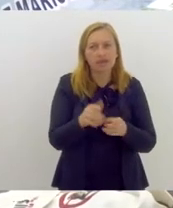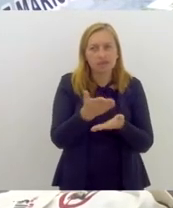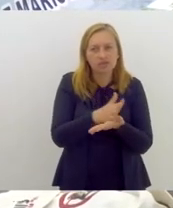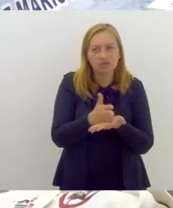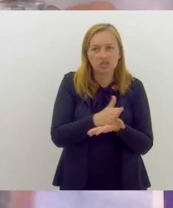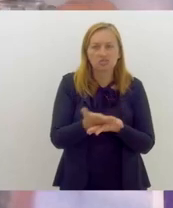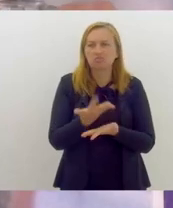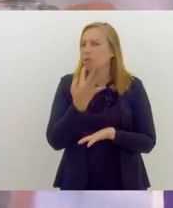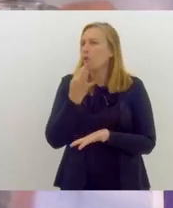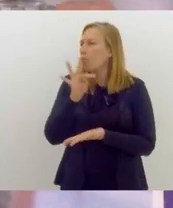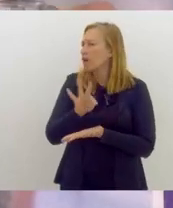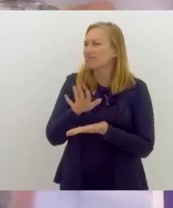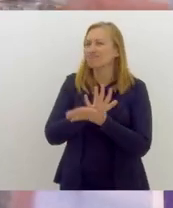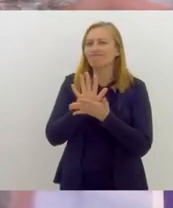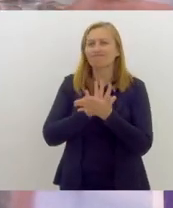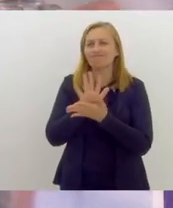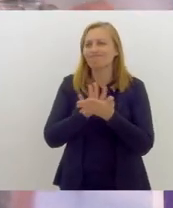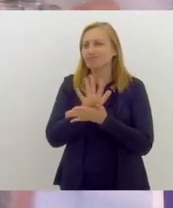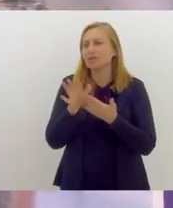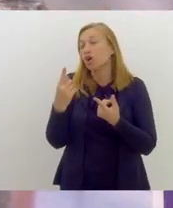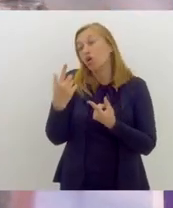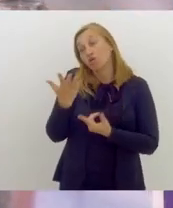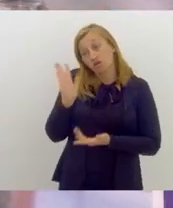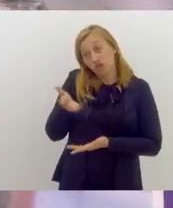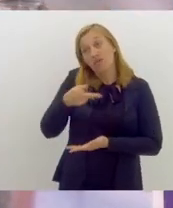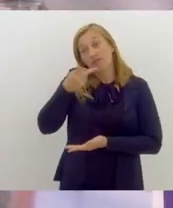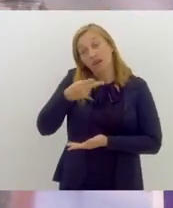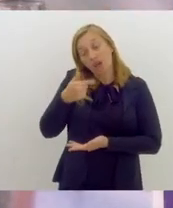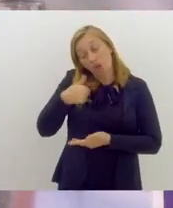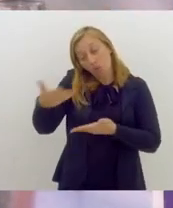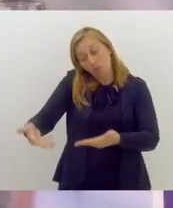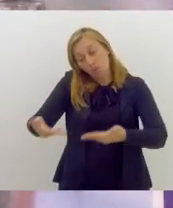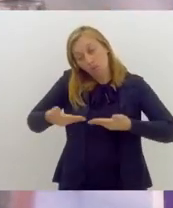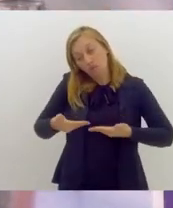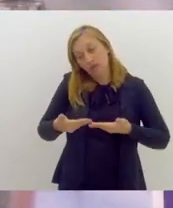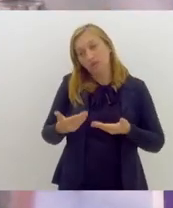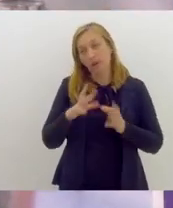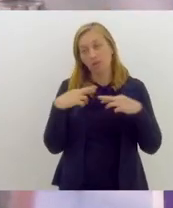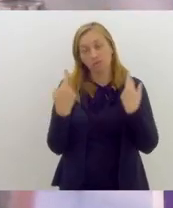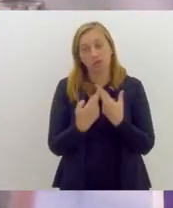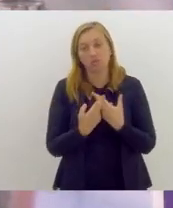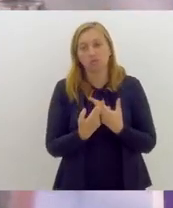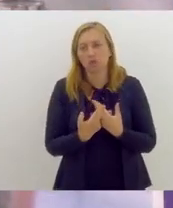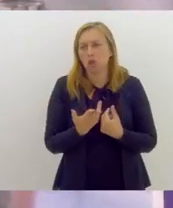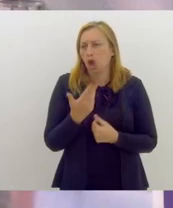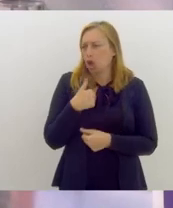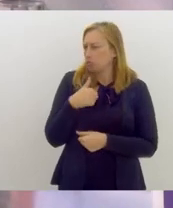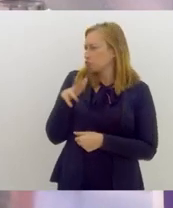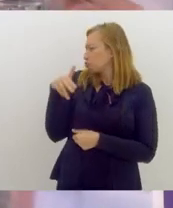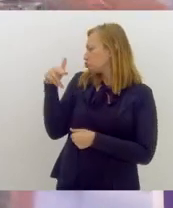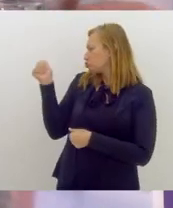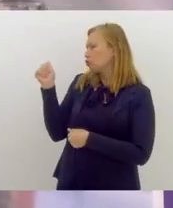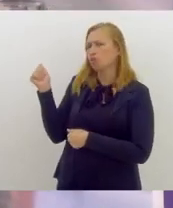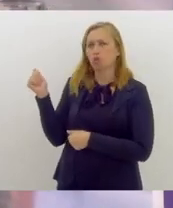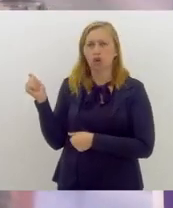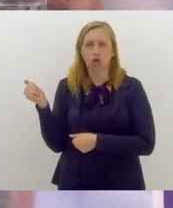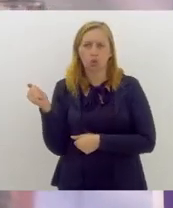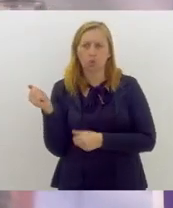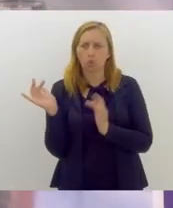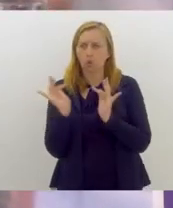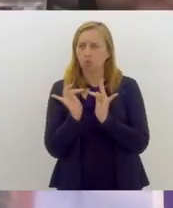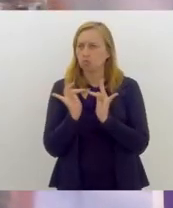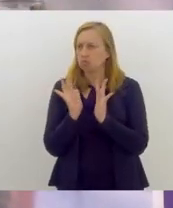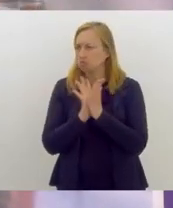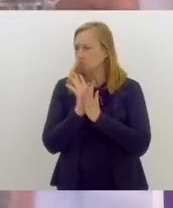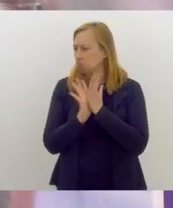sobre qualquer viagem documental porque como eu falei eu fui um convidado para eu nunca tive nenhum tipo